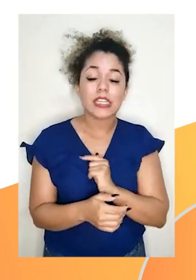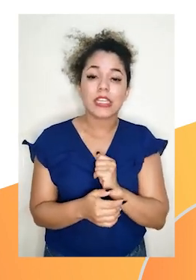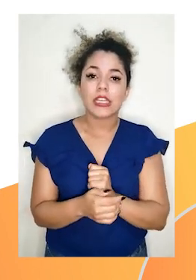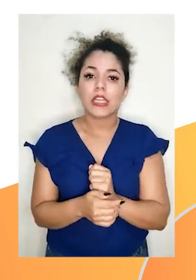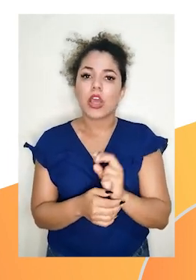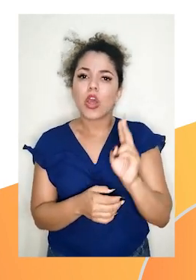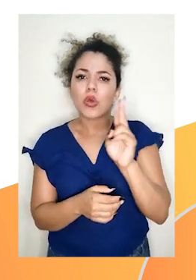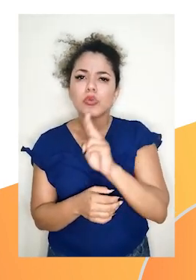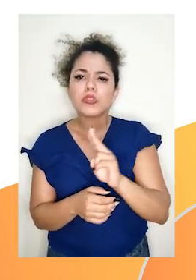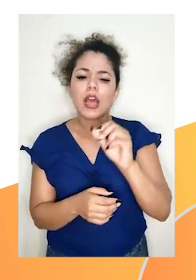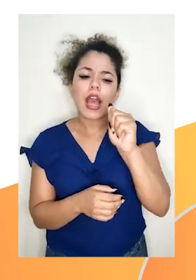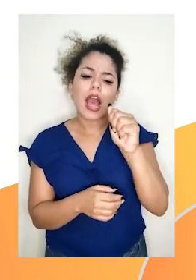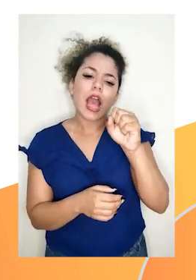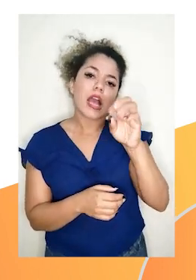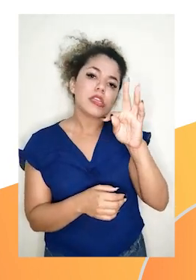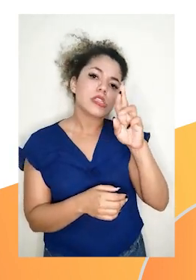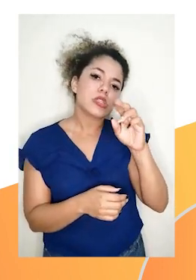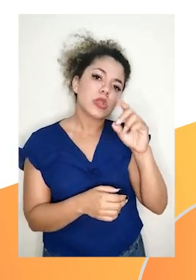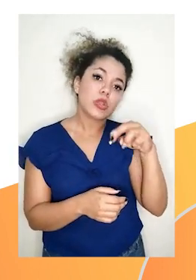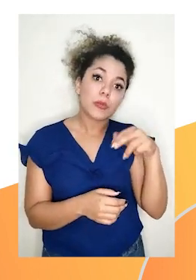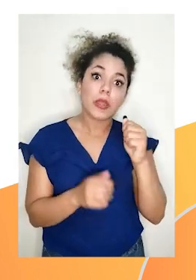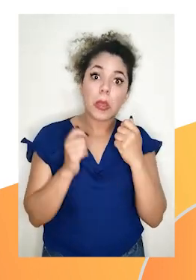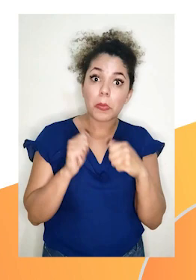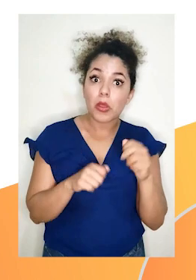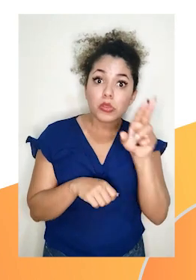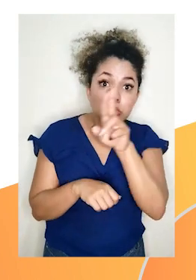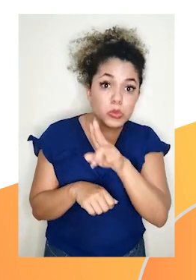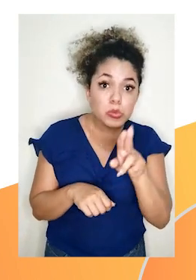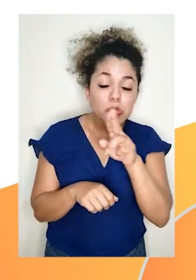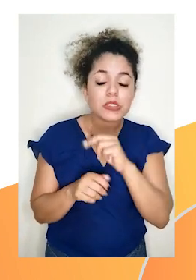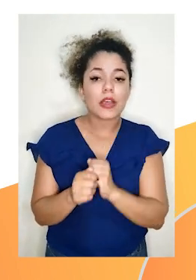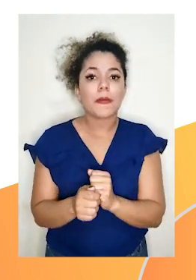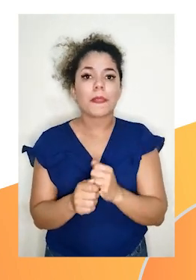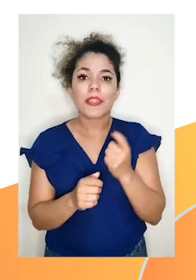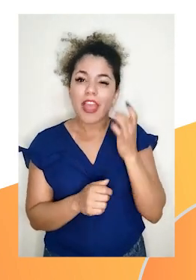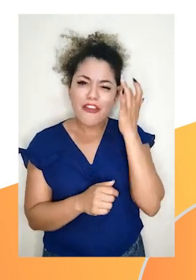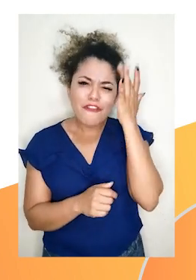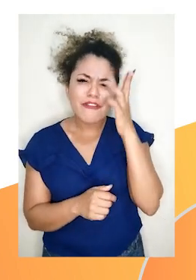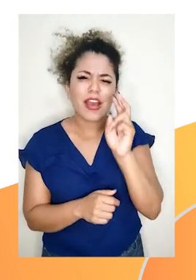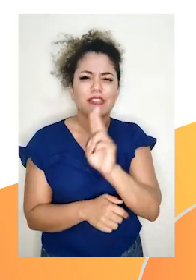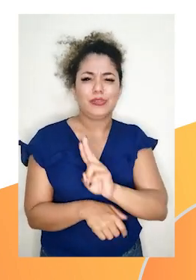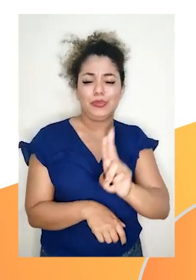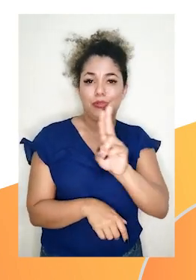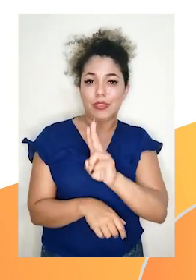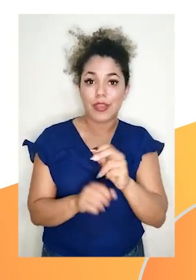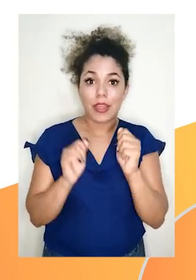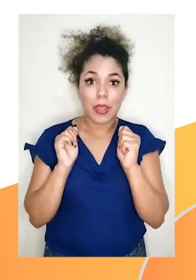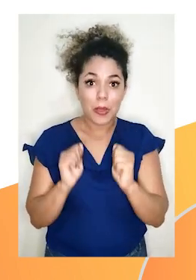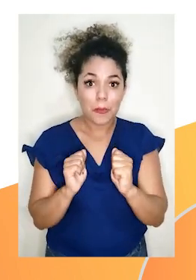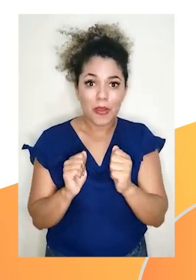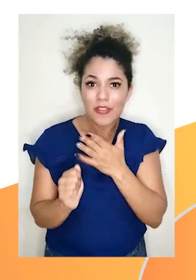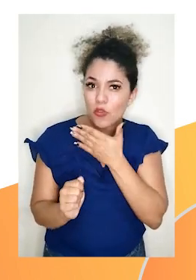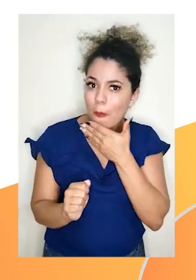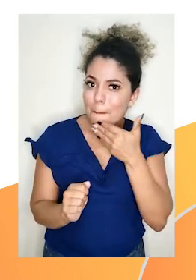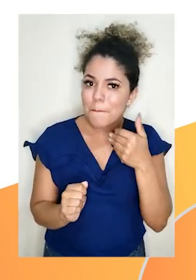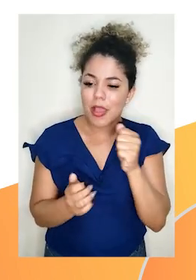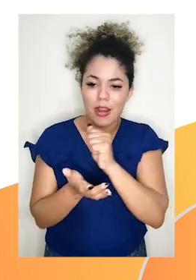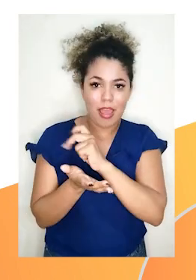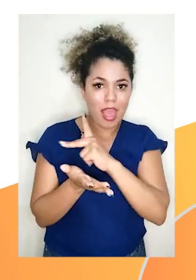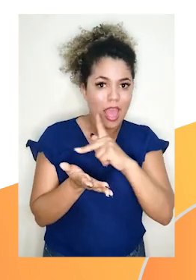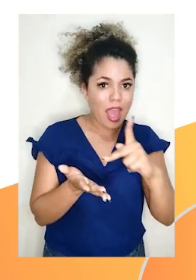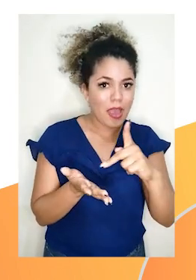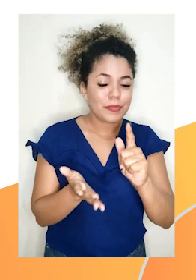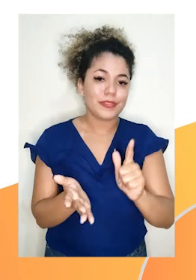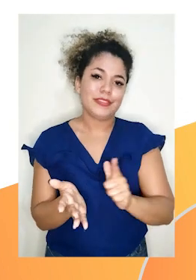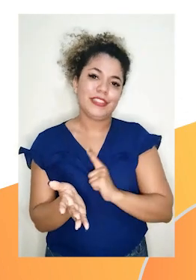aplicação de astronomia que possui a interface de utilizador minimalista e fácil de usar, o que o torna uma das melhores aplicações astronômicas